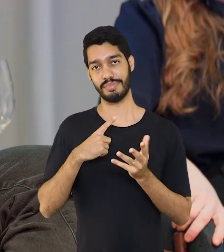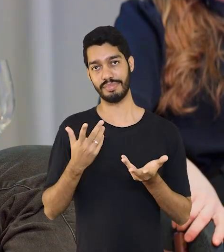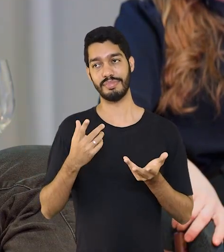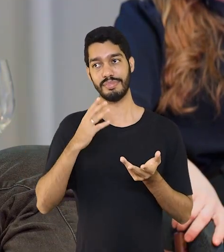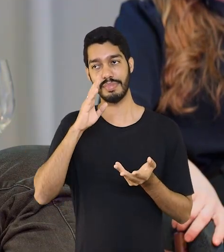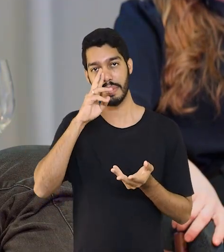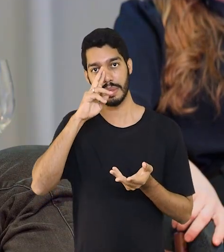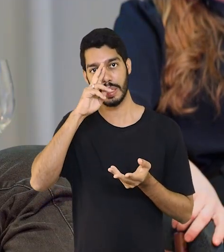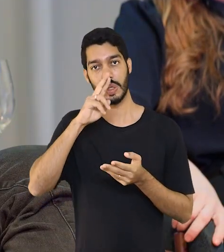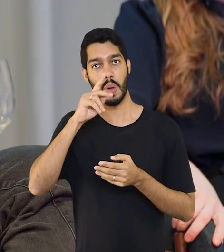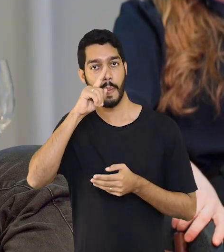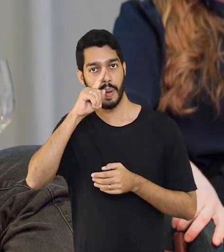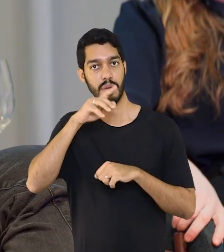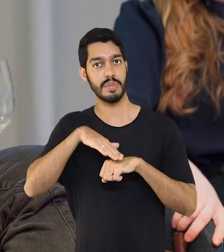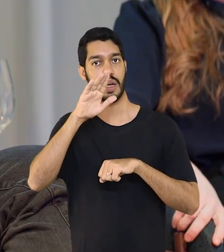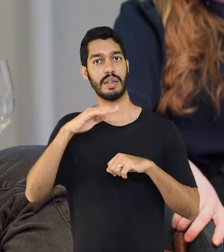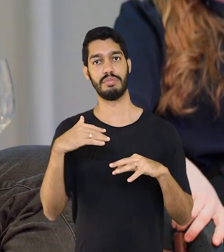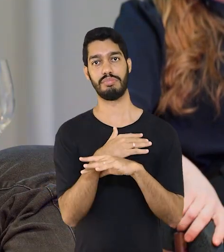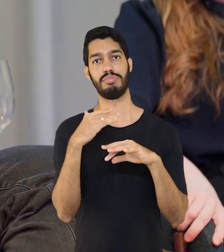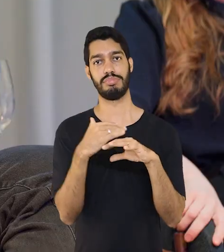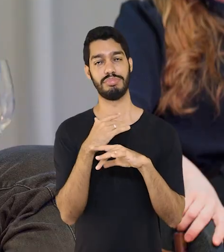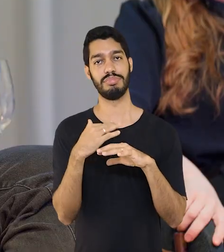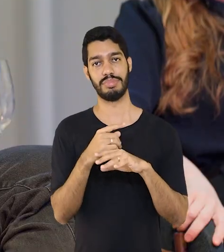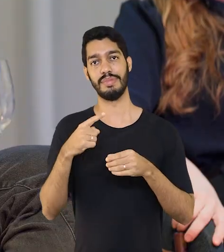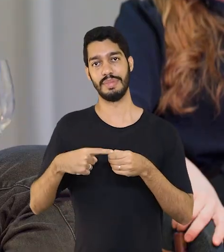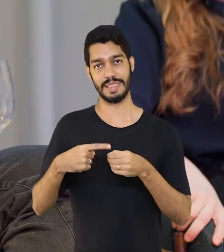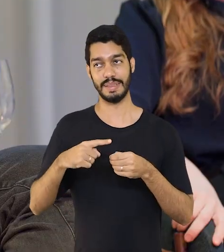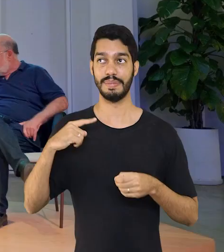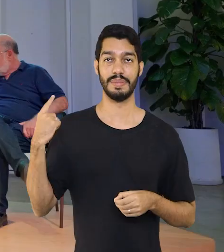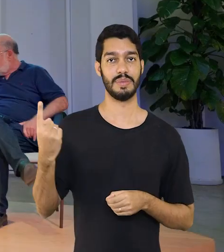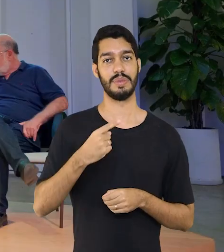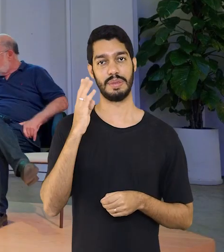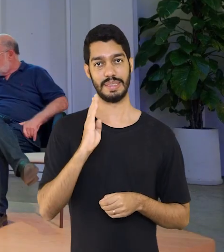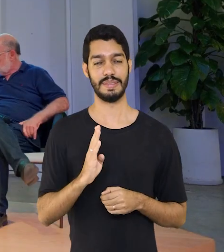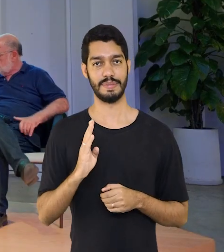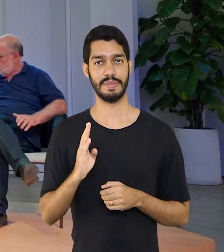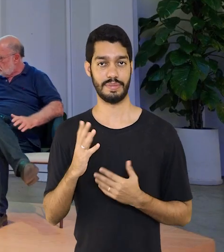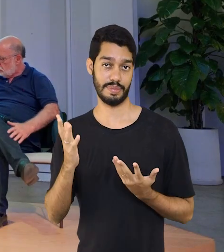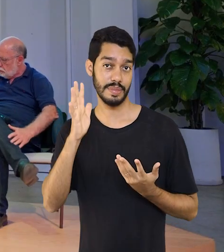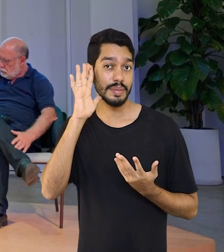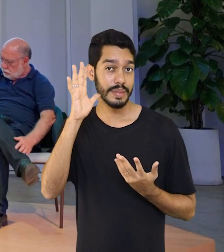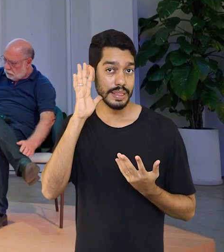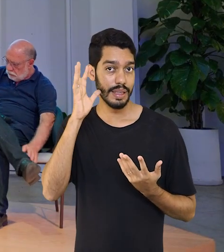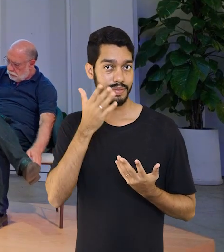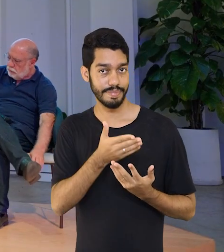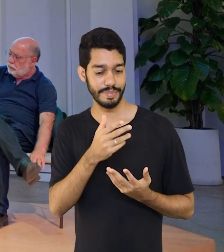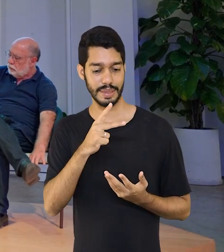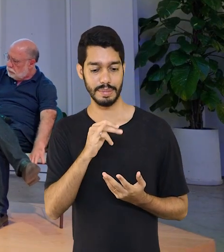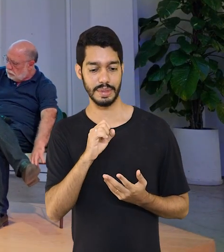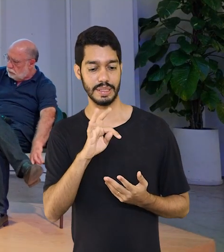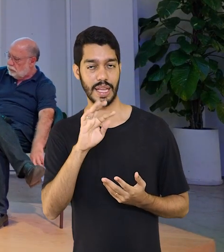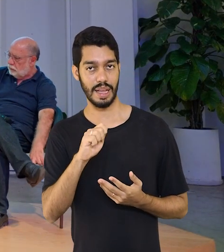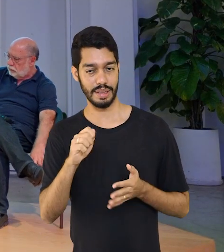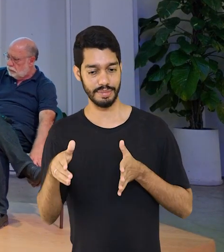vetor de perigo nas vias urbanas do Brasil. Então, achei muito interessante, porque pensar a pista